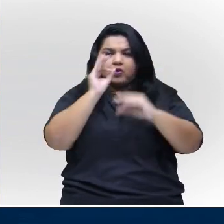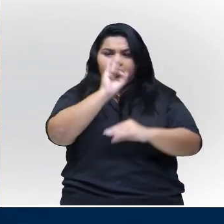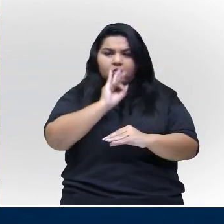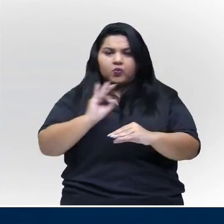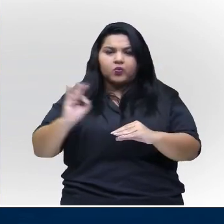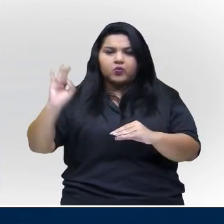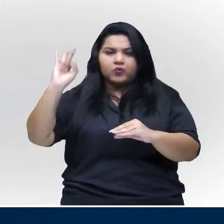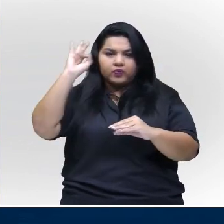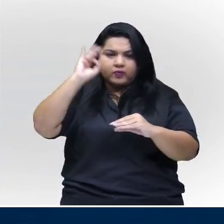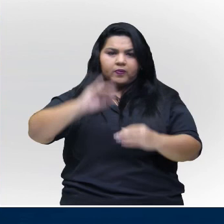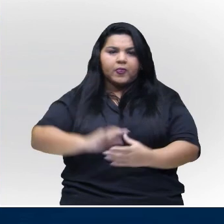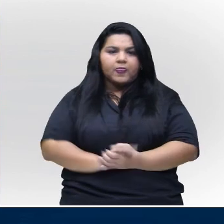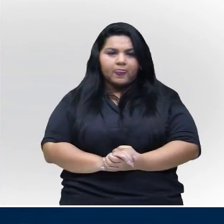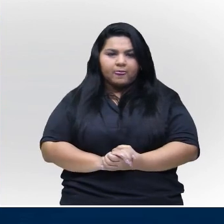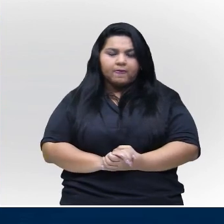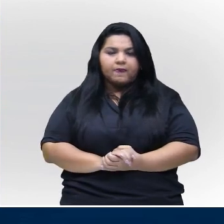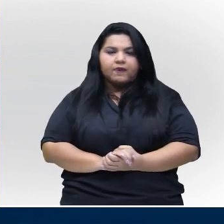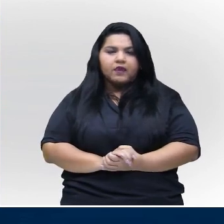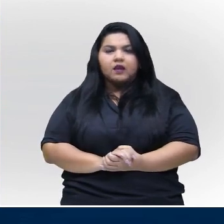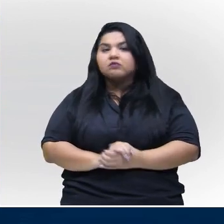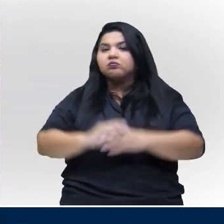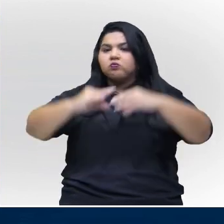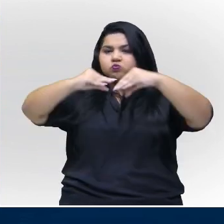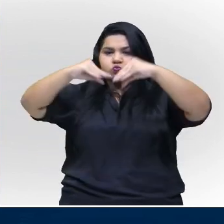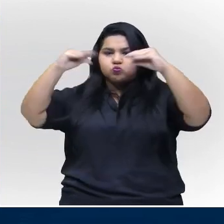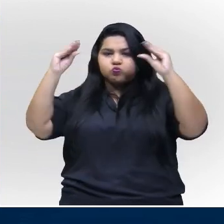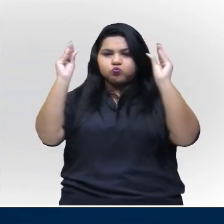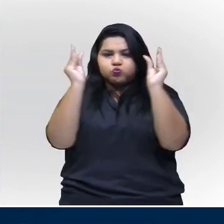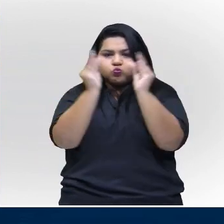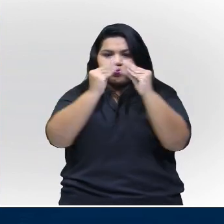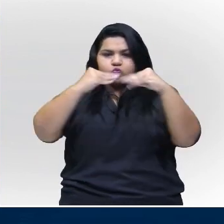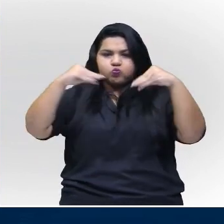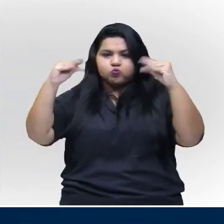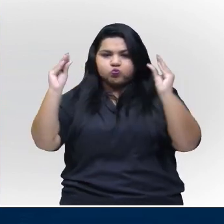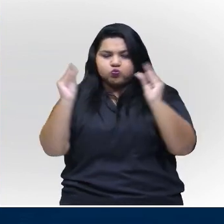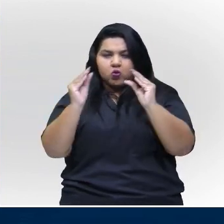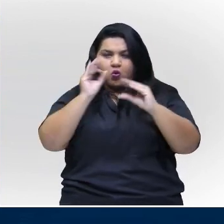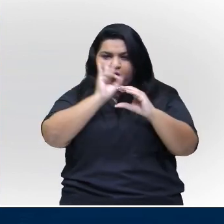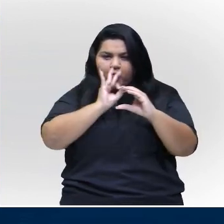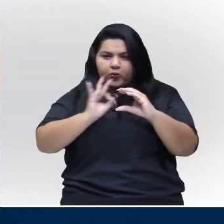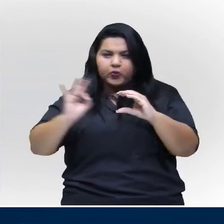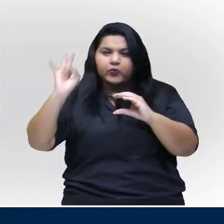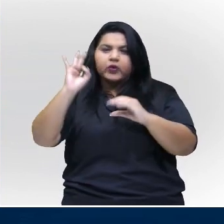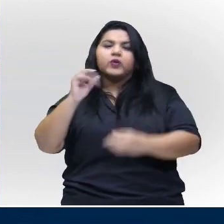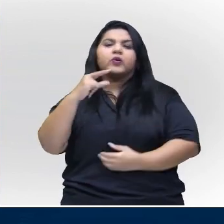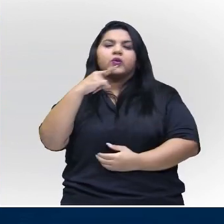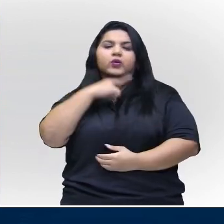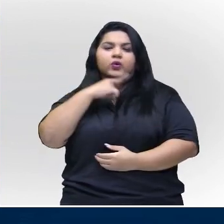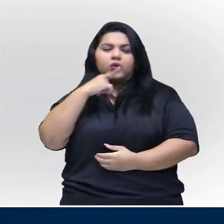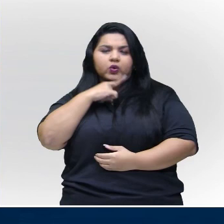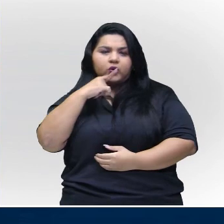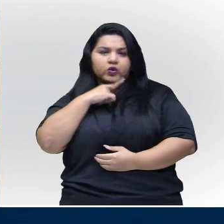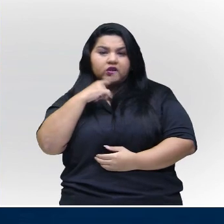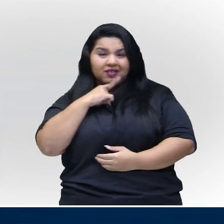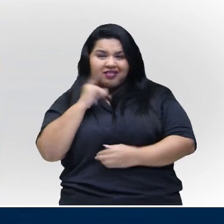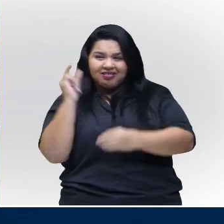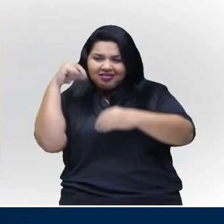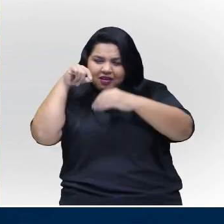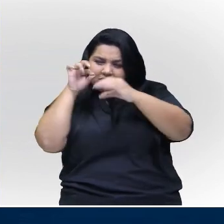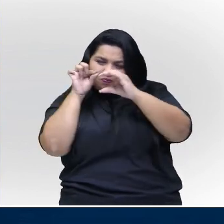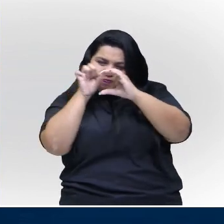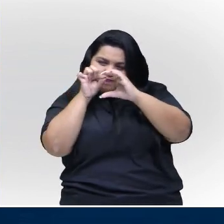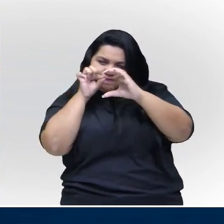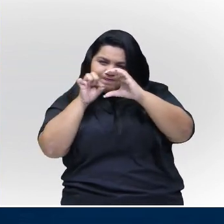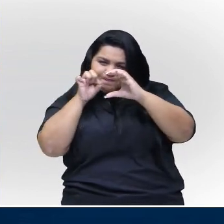chamada retículo endoplasmático. Quando essa organela, o retículo endoplasmático, ele apresenta os ribossomos presos a